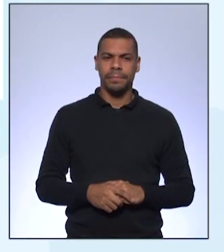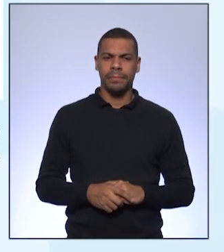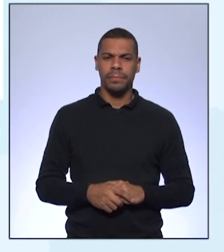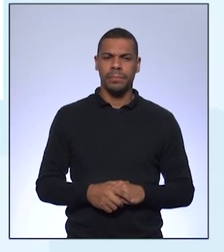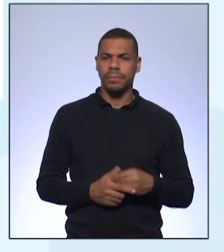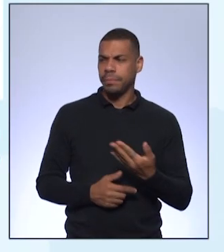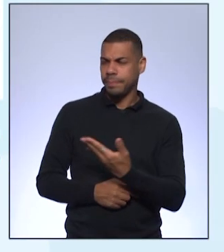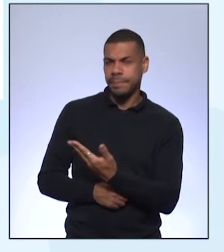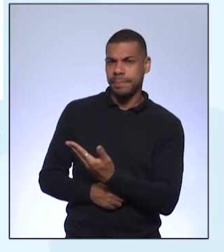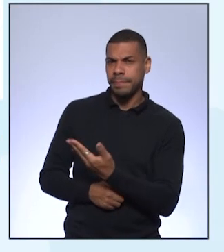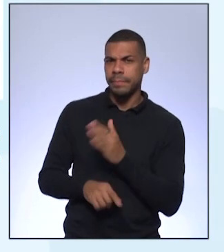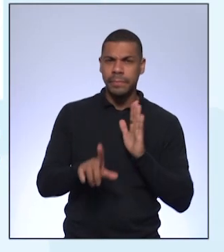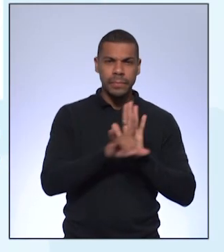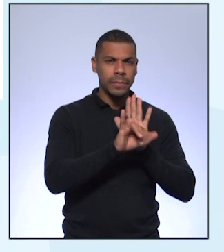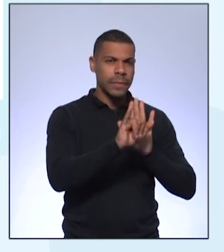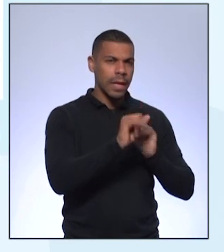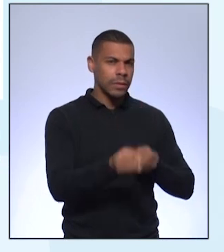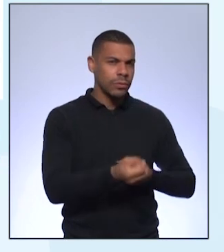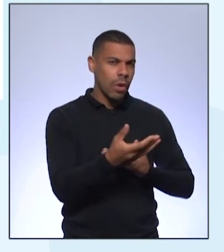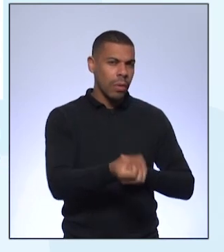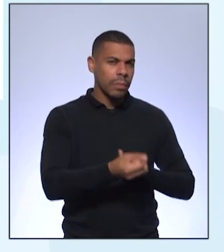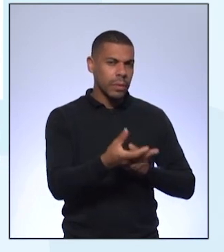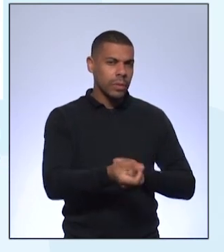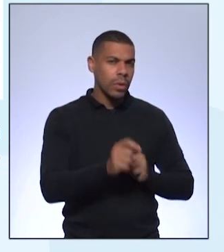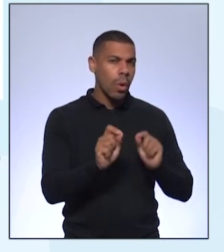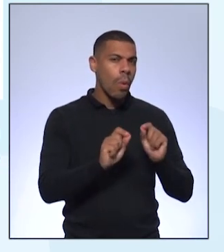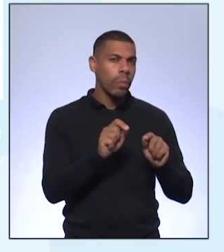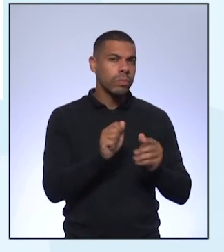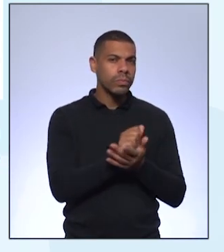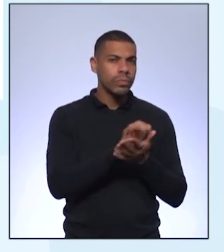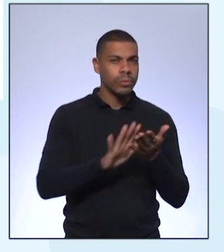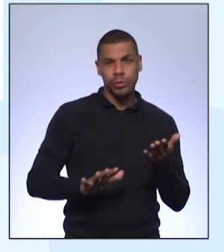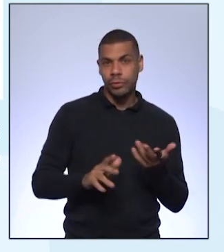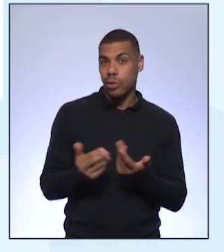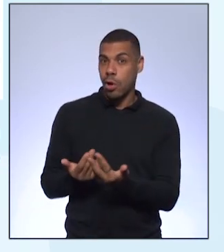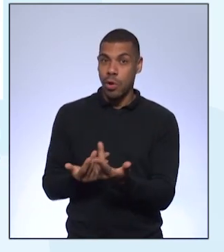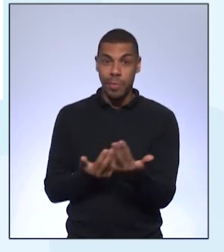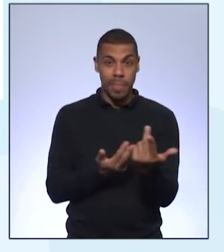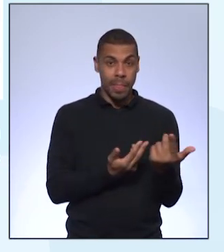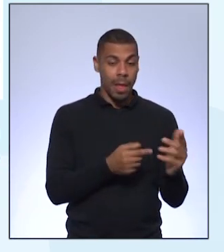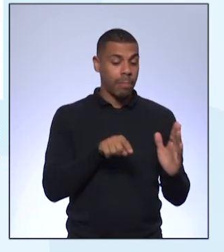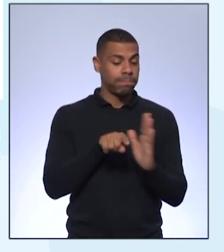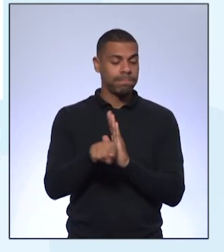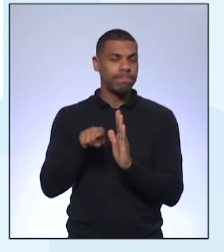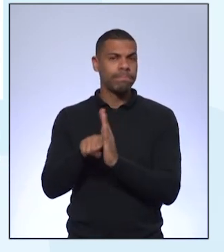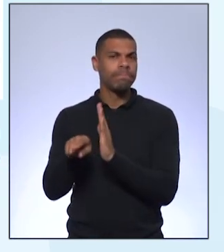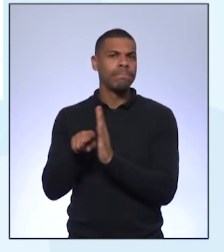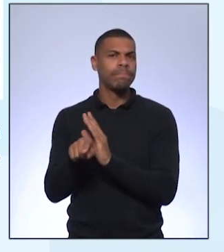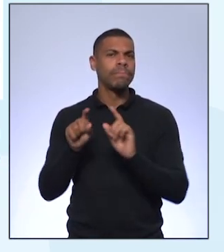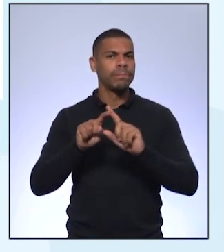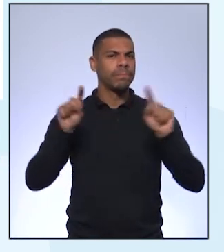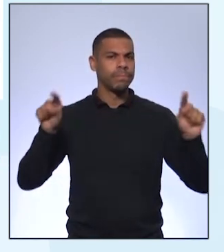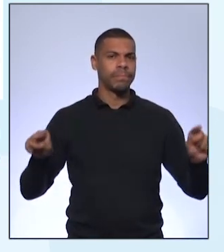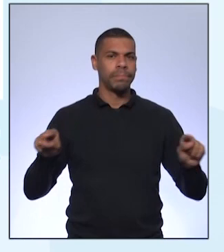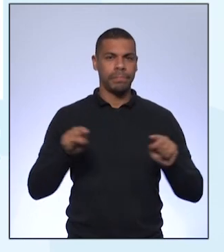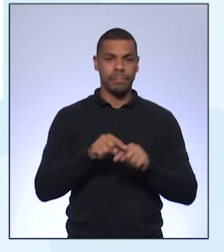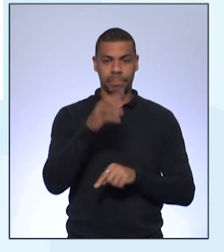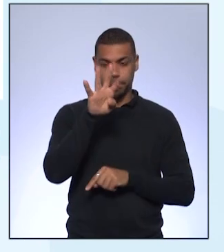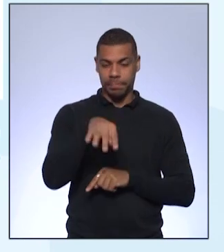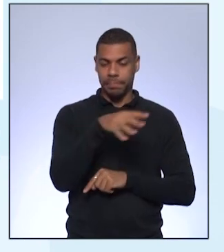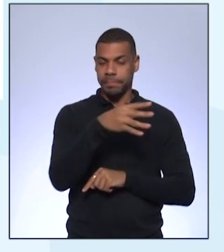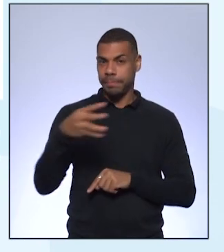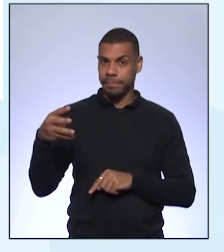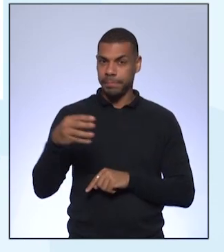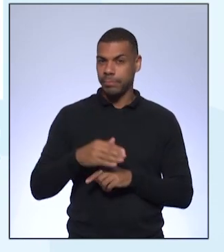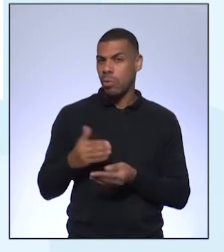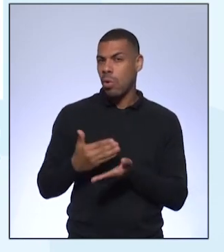essa mesma lei de formação, perceba que o exercício todo se desenvolve, as perguntas se desenvolvem em função daquilo lá